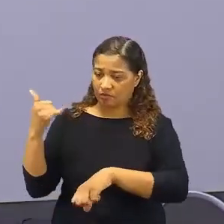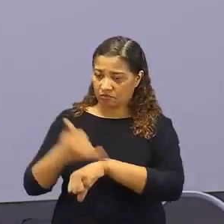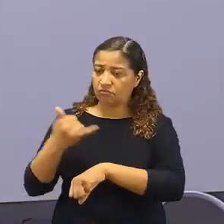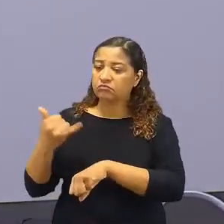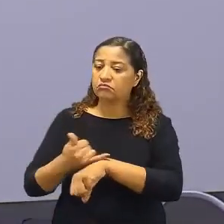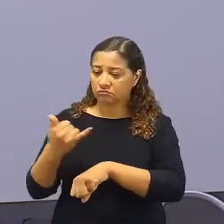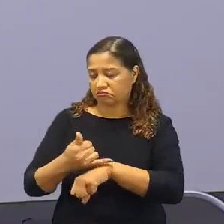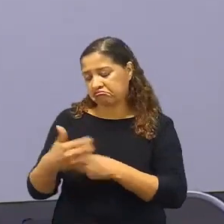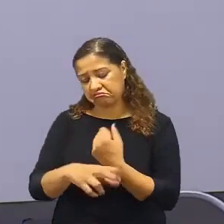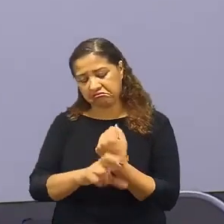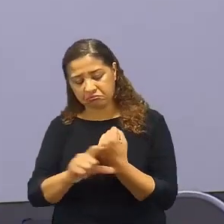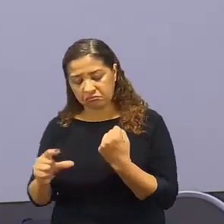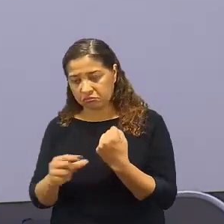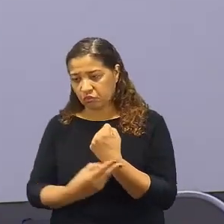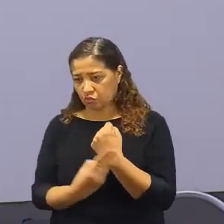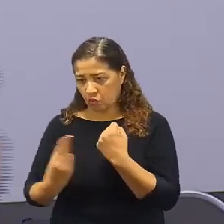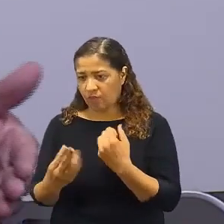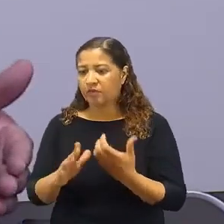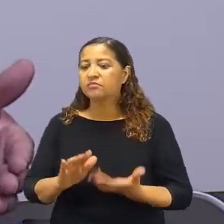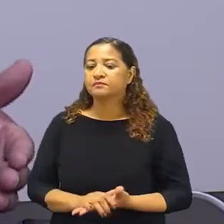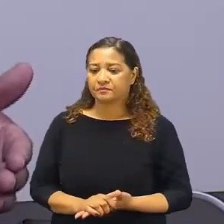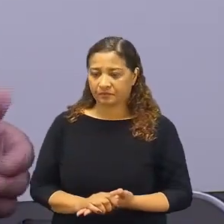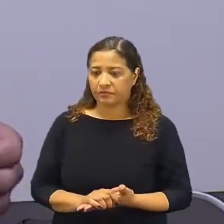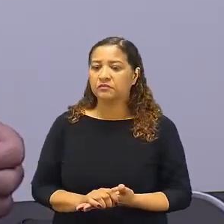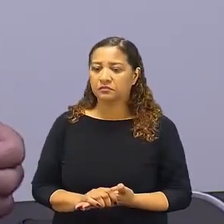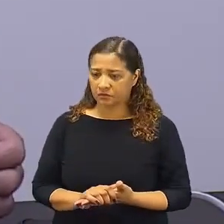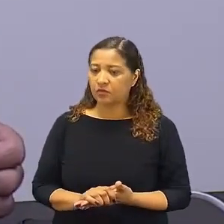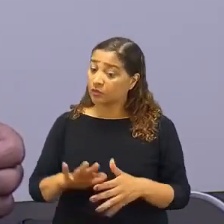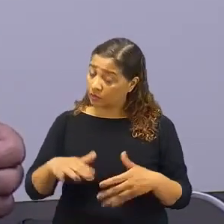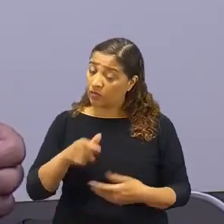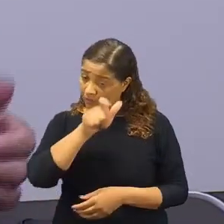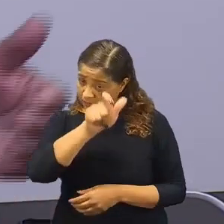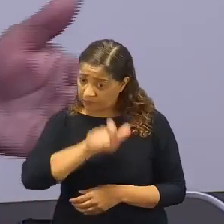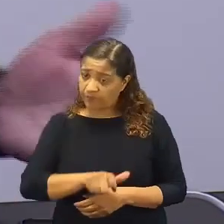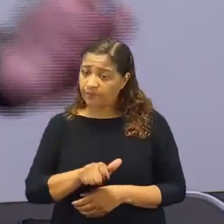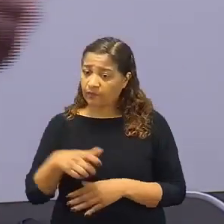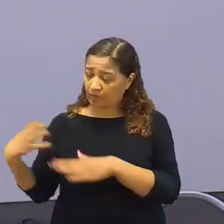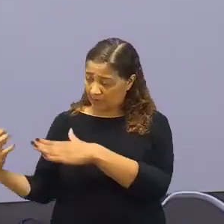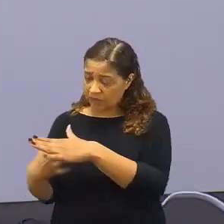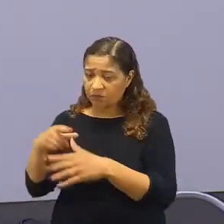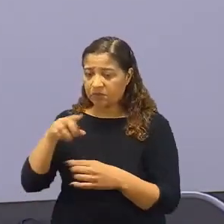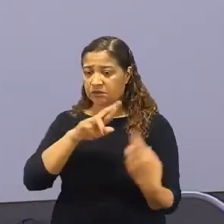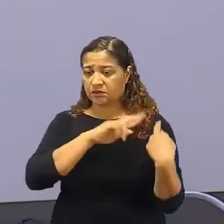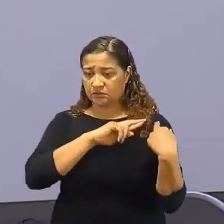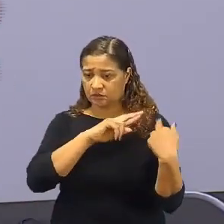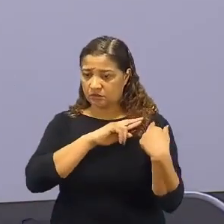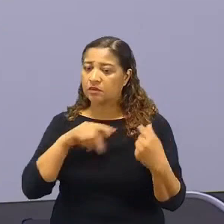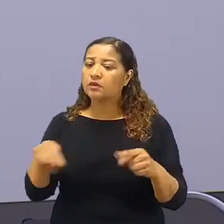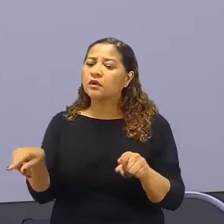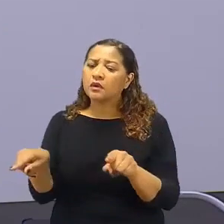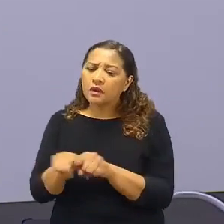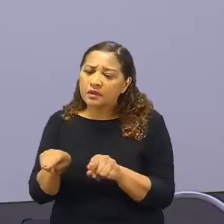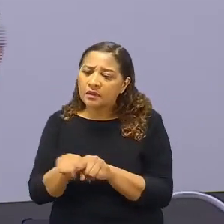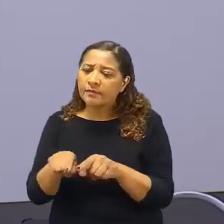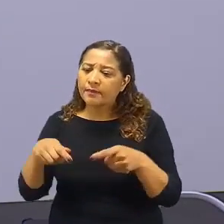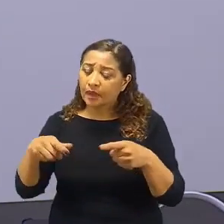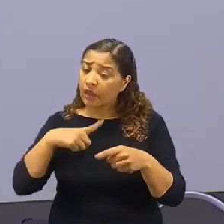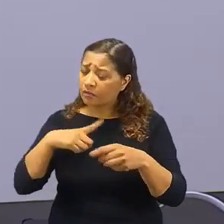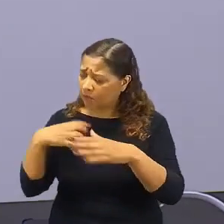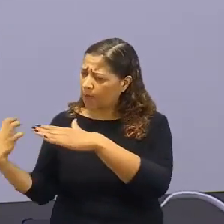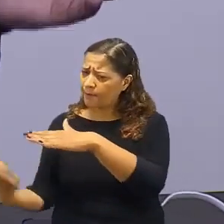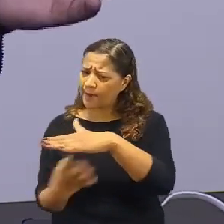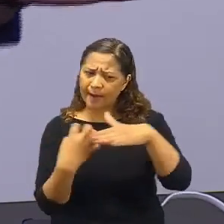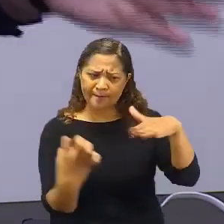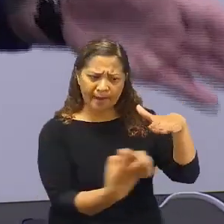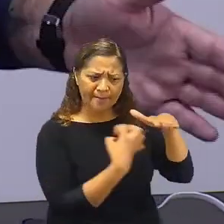do poste, então, ela é responsável, né? Bem como é solidária às empresas. Para